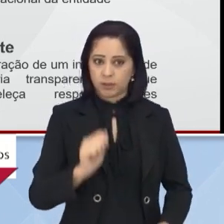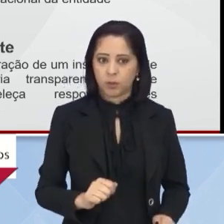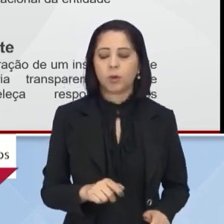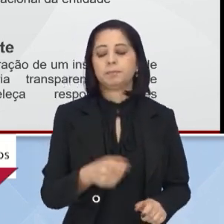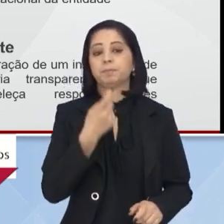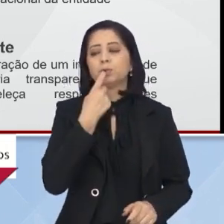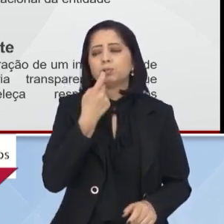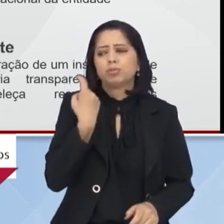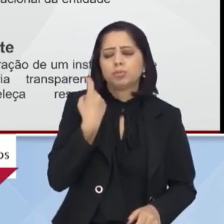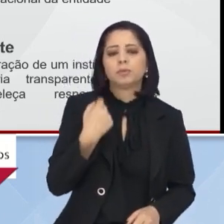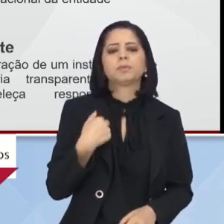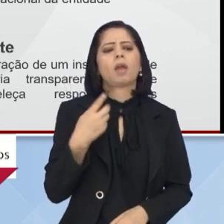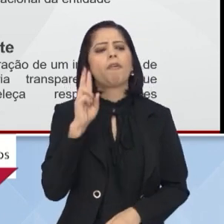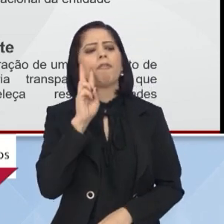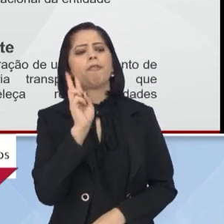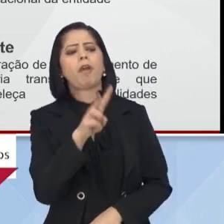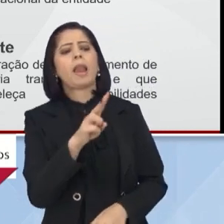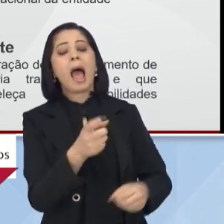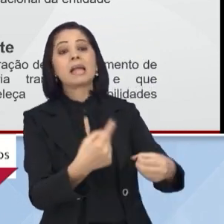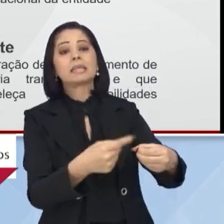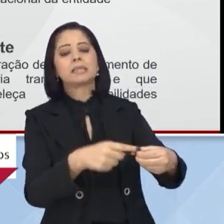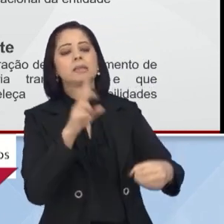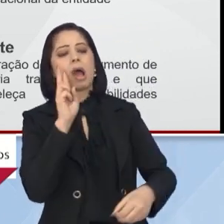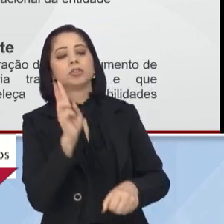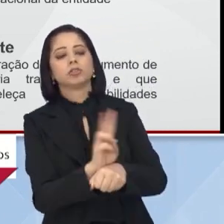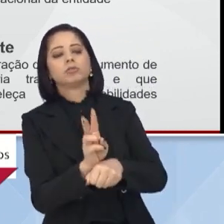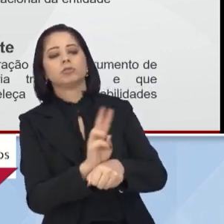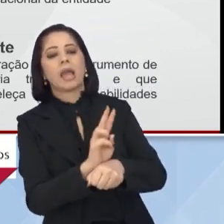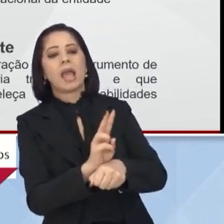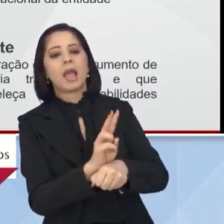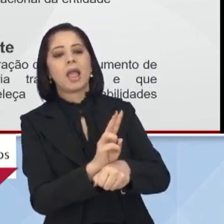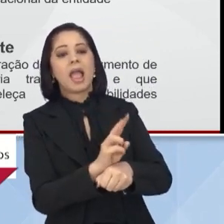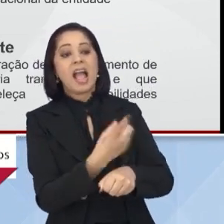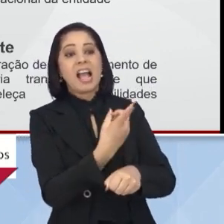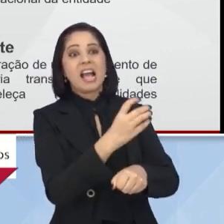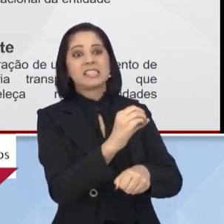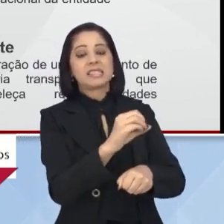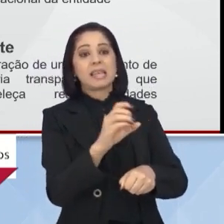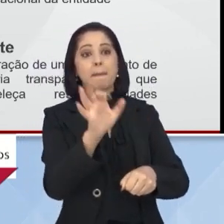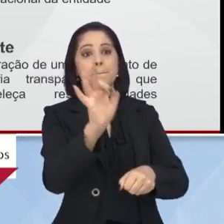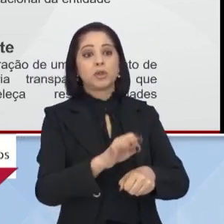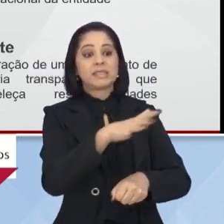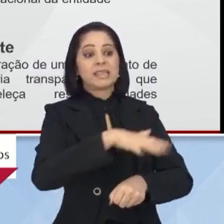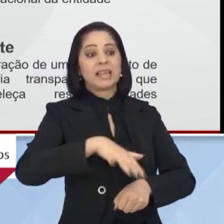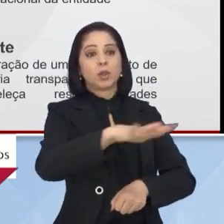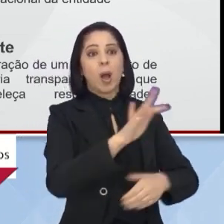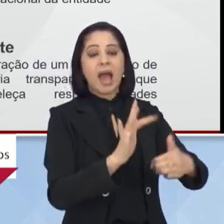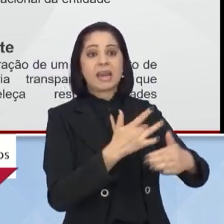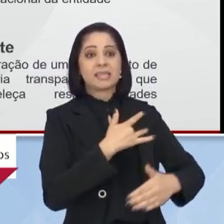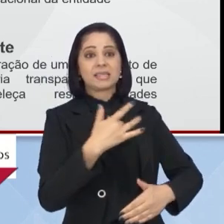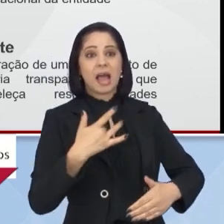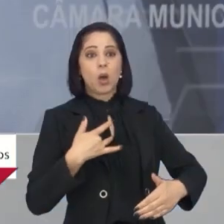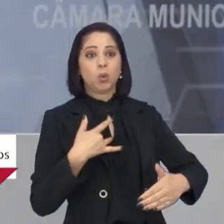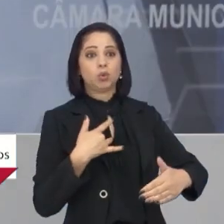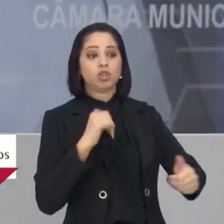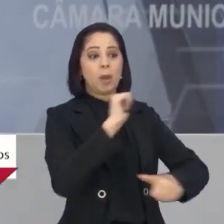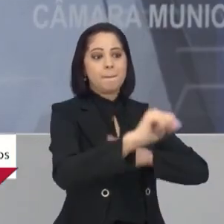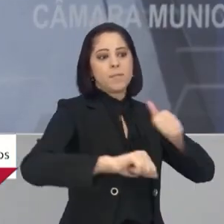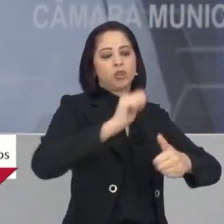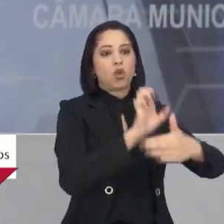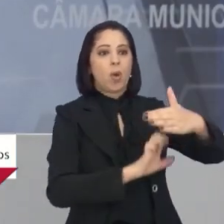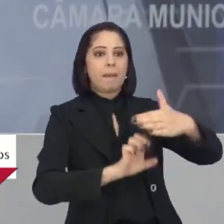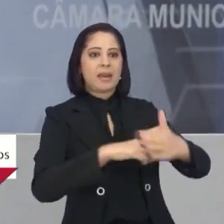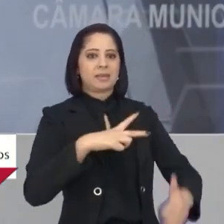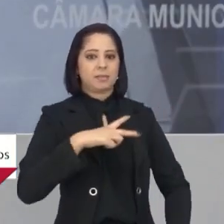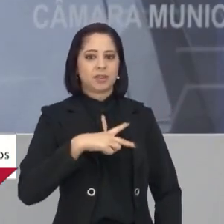recentemente a gente fiscalizou um município que terceirizou 100% da saúde para uma determinada organização social ou